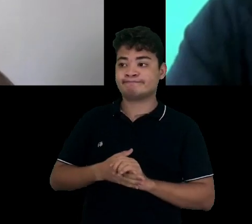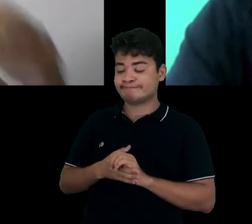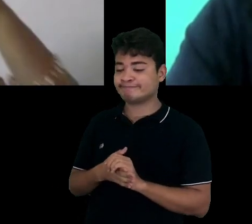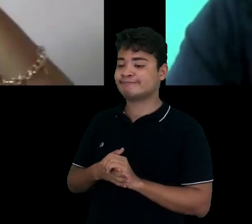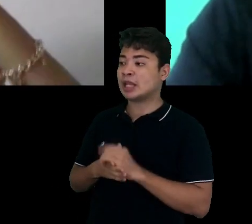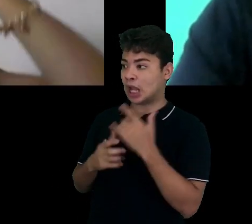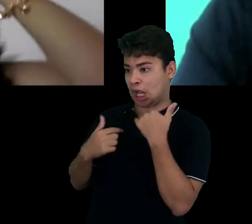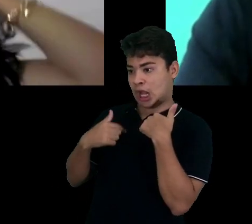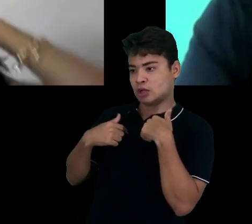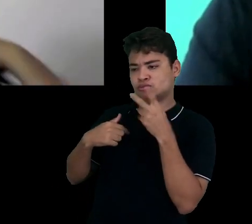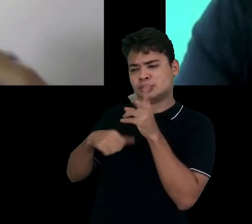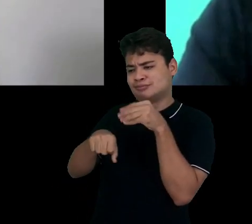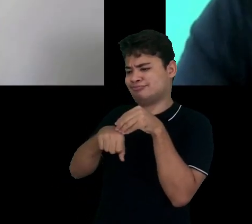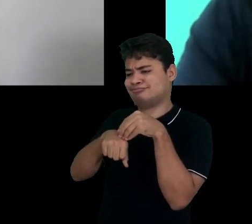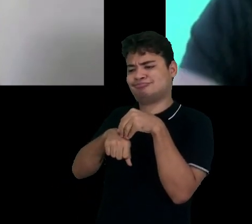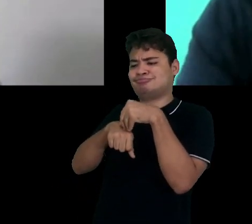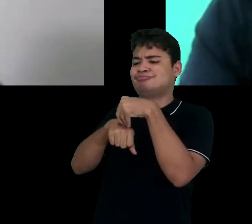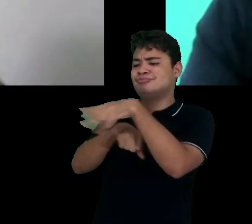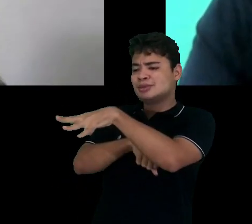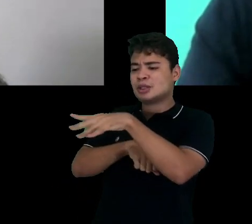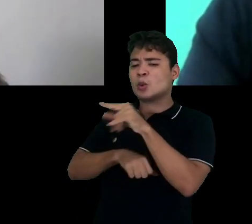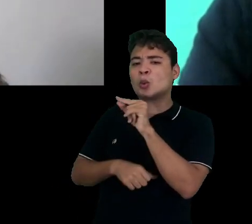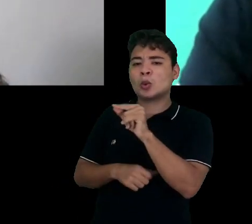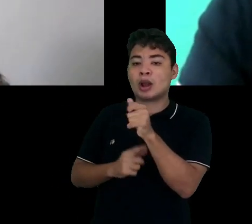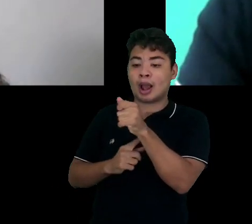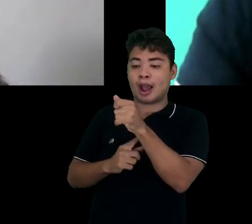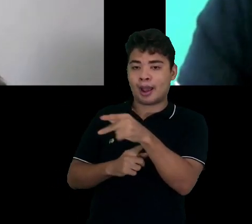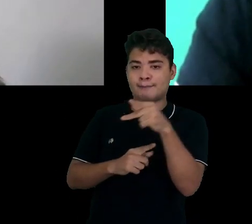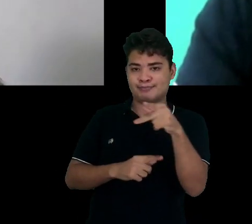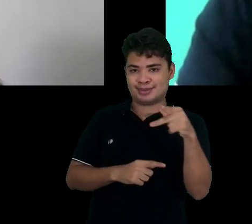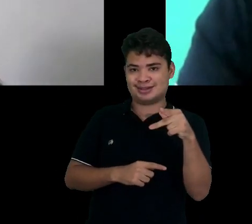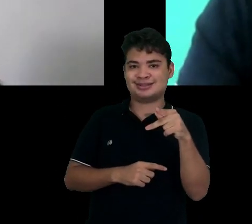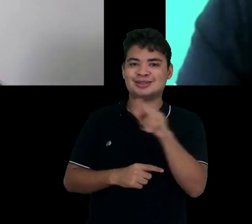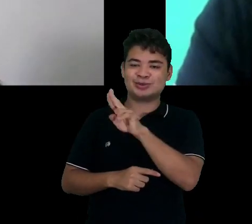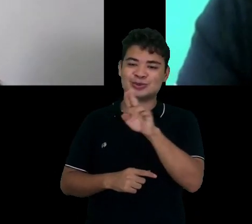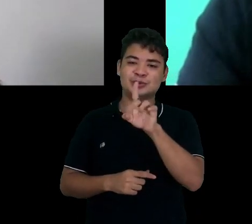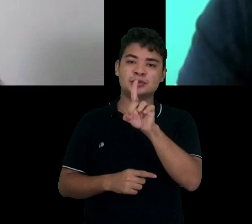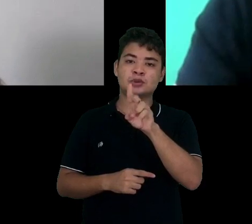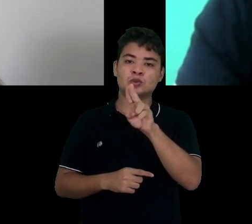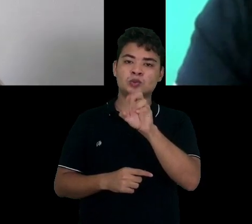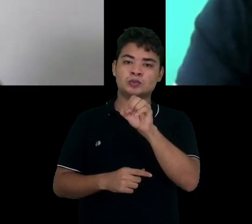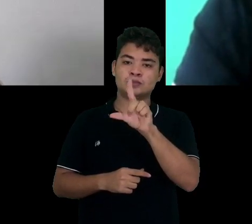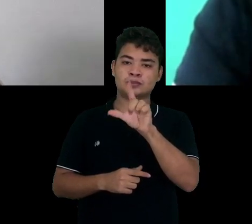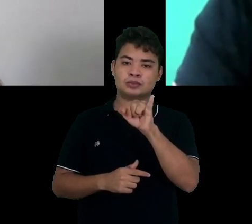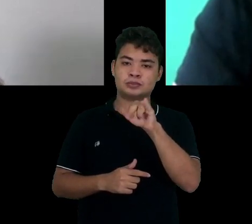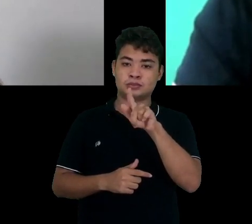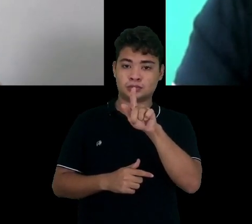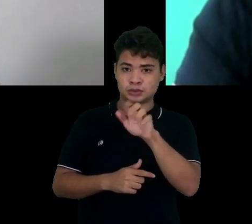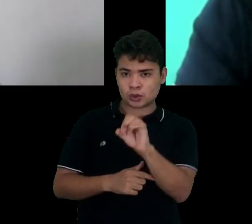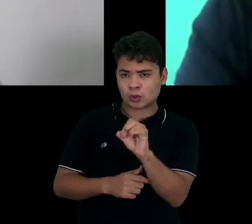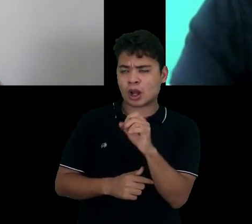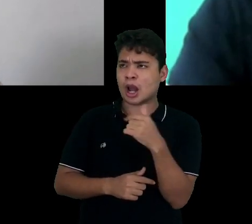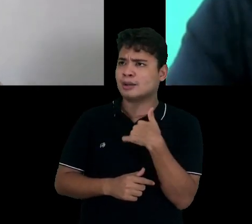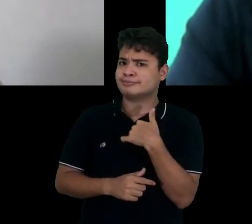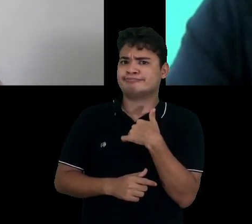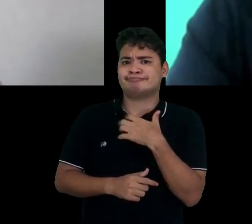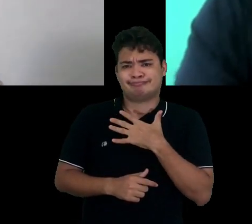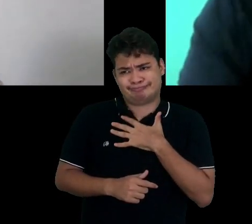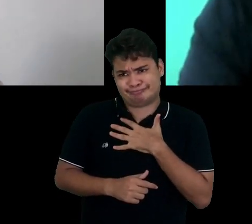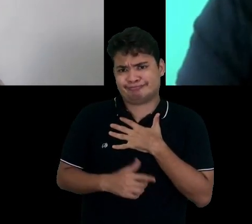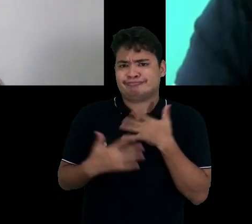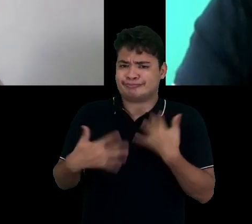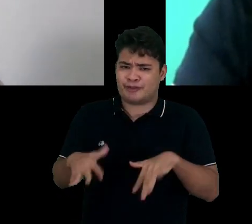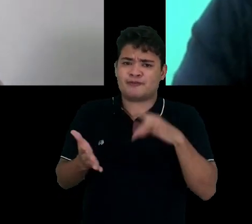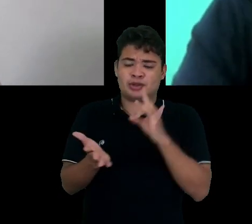É uma coisa até que eu recomendo muito, que foi um aplicativo chamado Duolingo. Eu particularmente